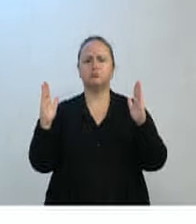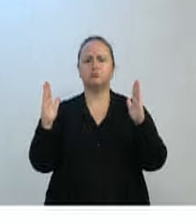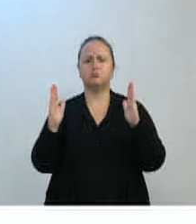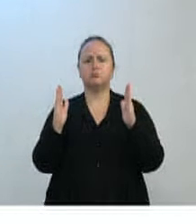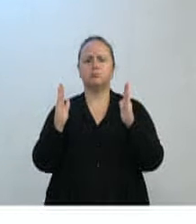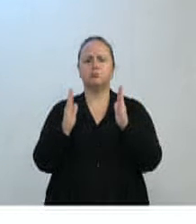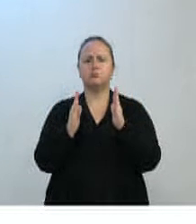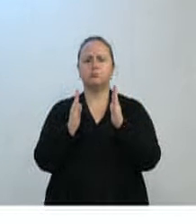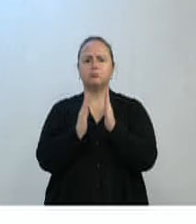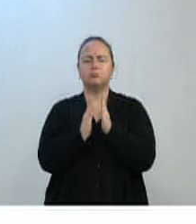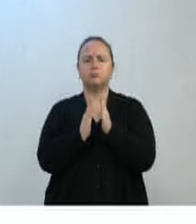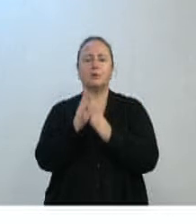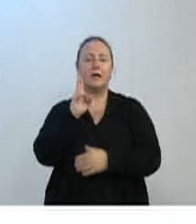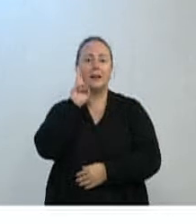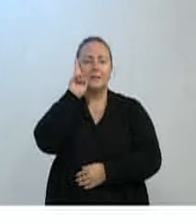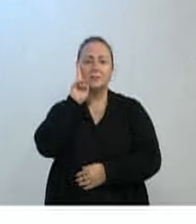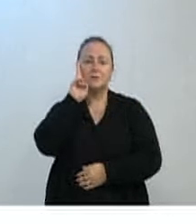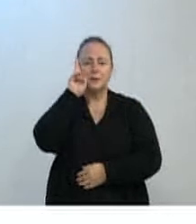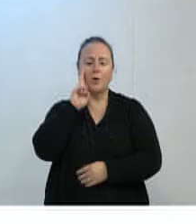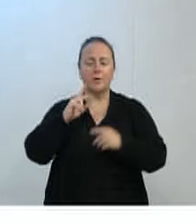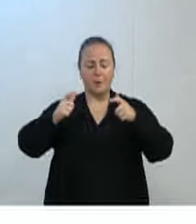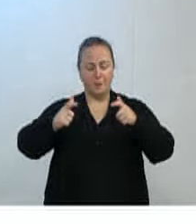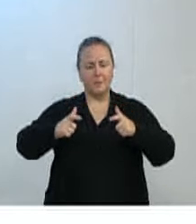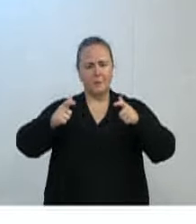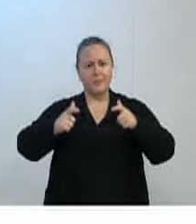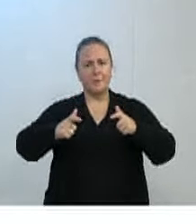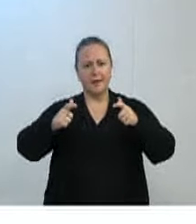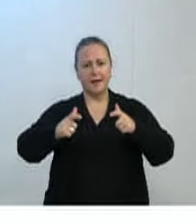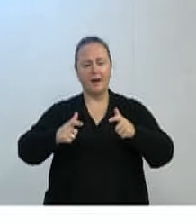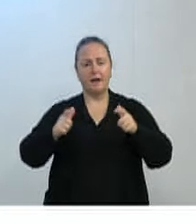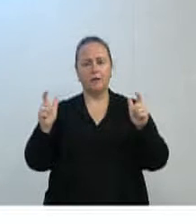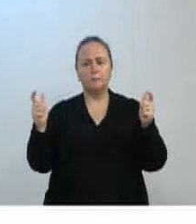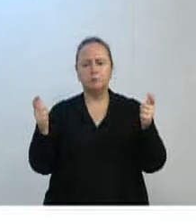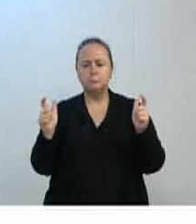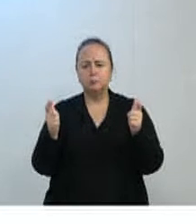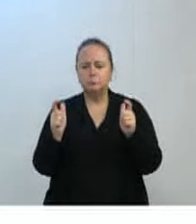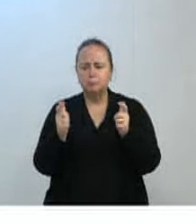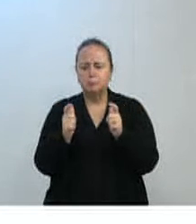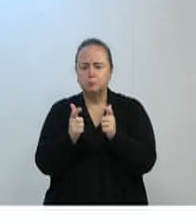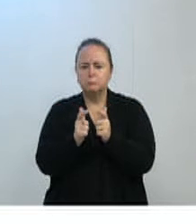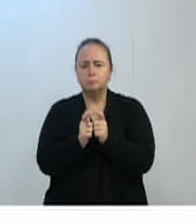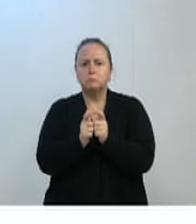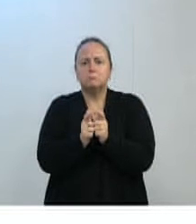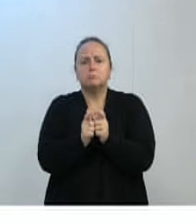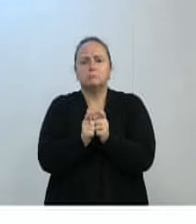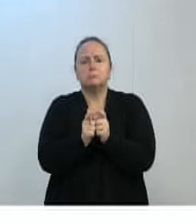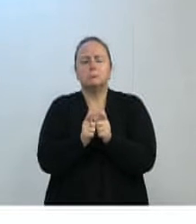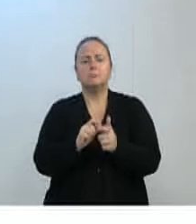centro histórico ele foi se esvaziando.